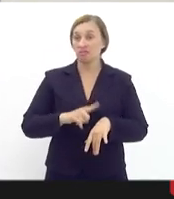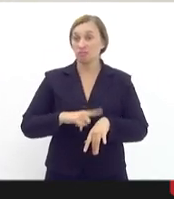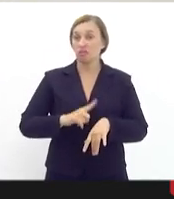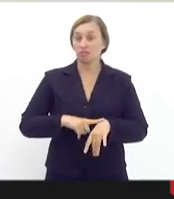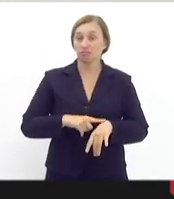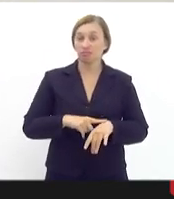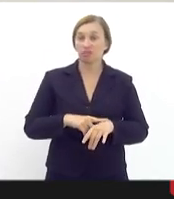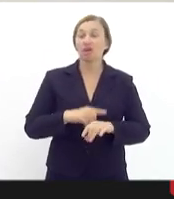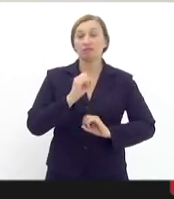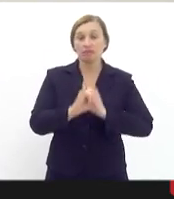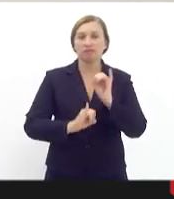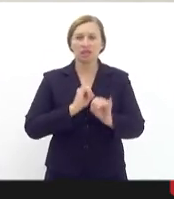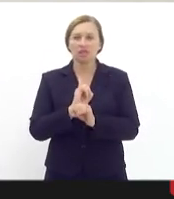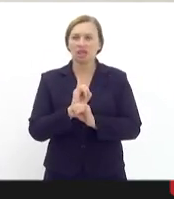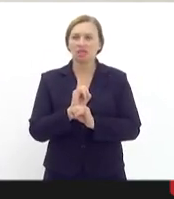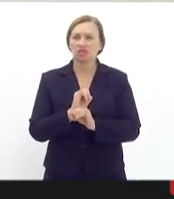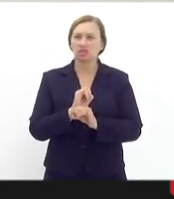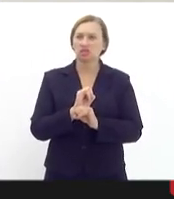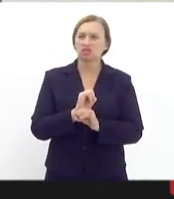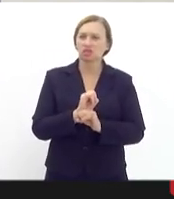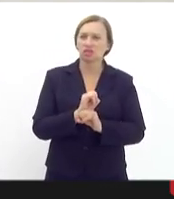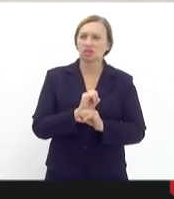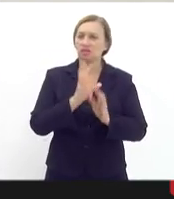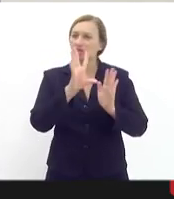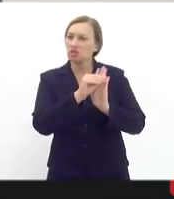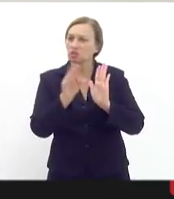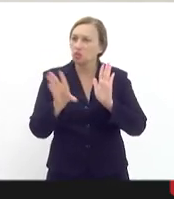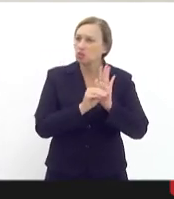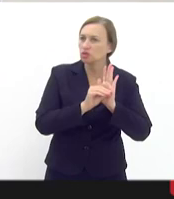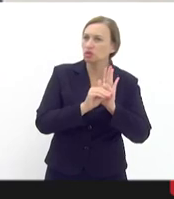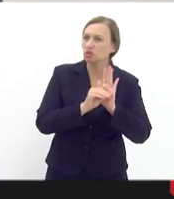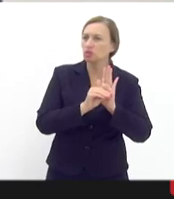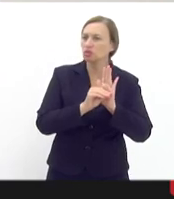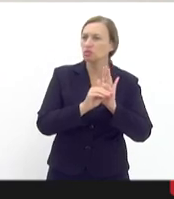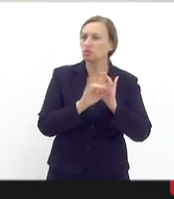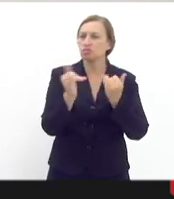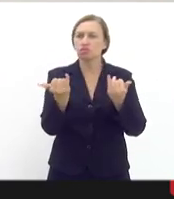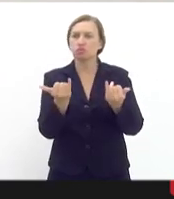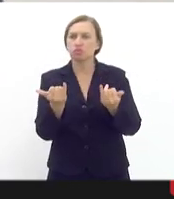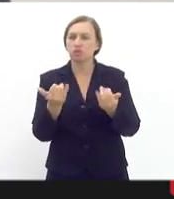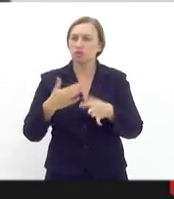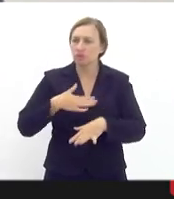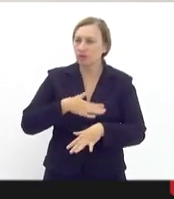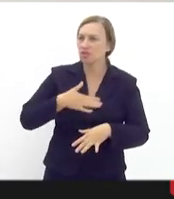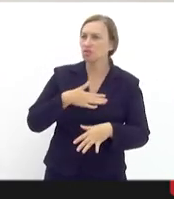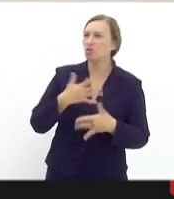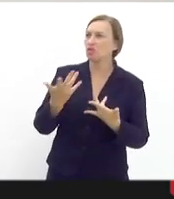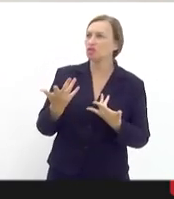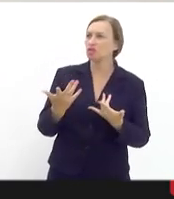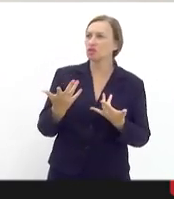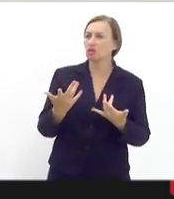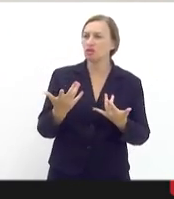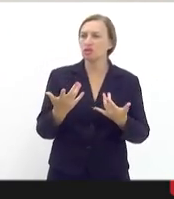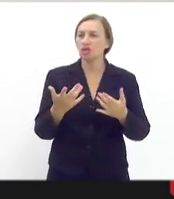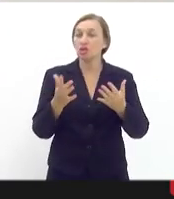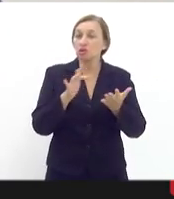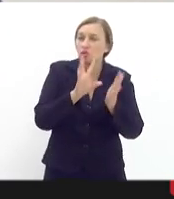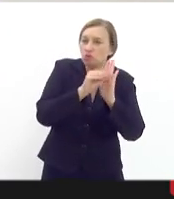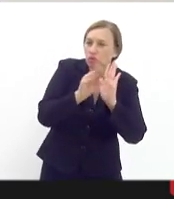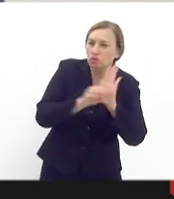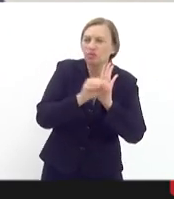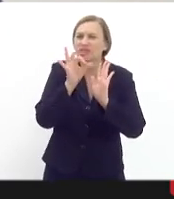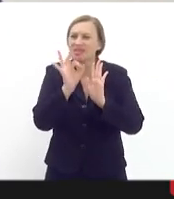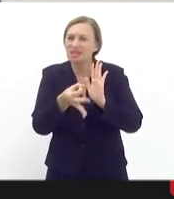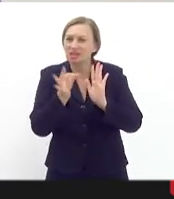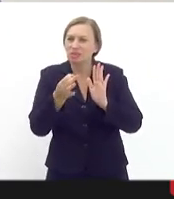mais tempo na rede e vai te entregando conteúdos que tenham, que você tenha mais interação, que você tenha mais reação, que você, e esses conteúdos, obviamente, são